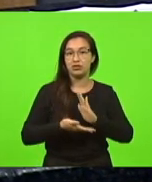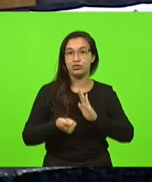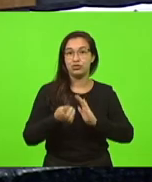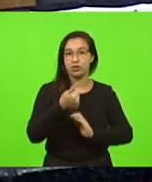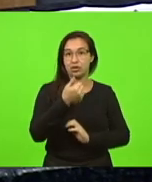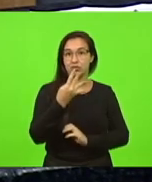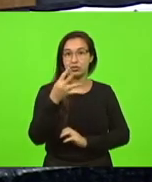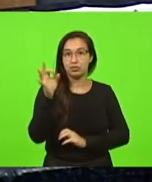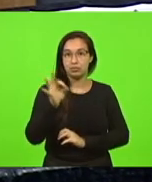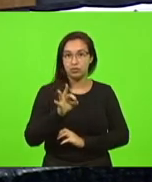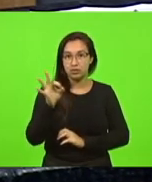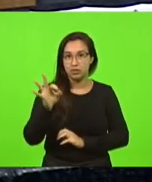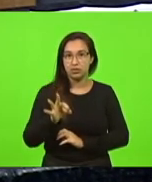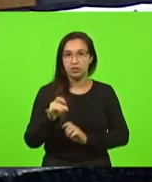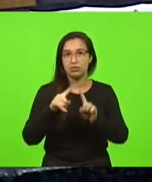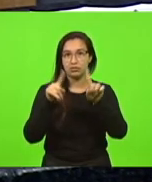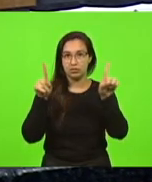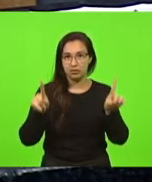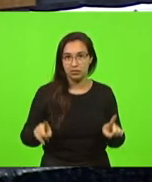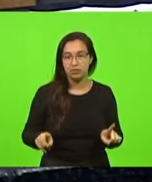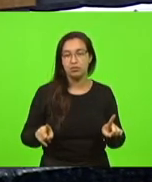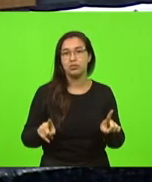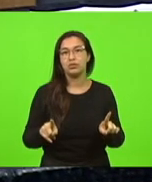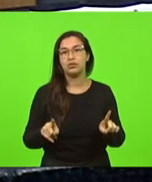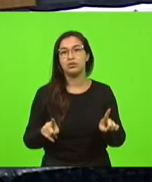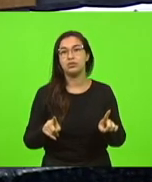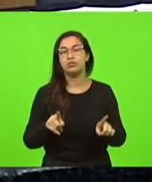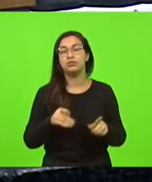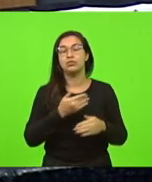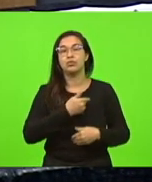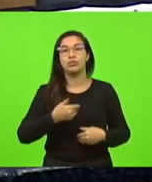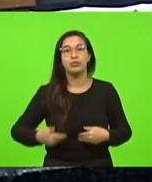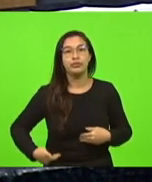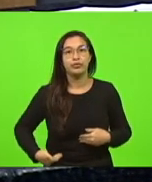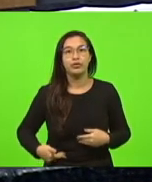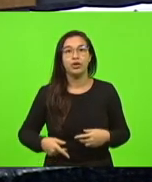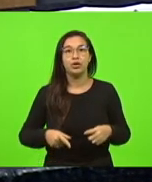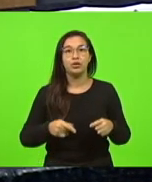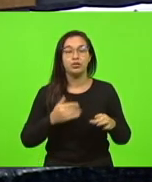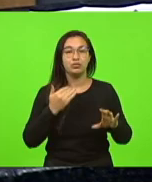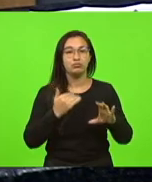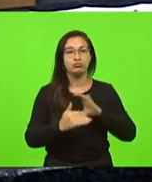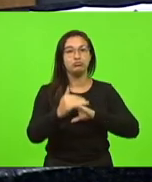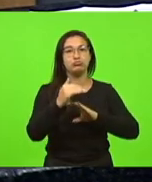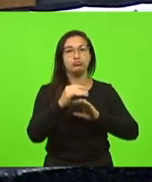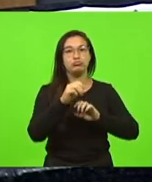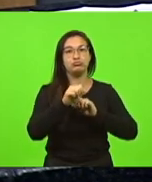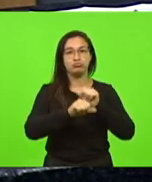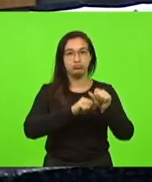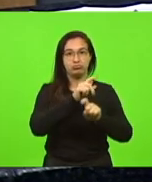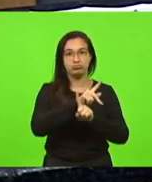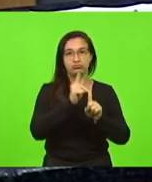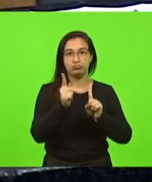colaboradores, o governo do Estado, nesse momento, encaminhou uma reforma que era necessária. Então, logo, a